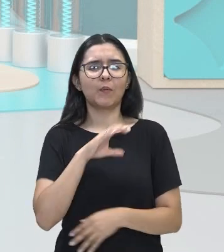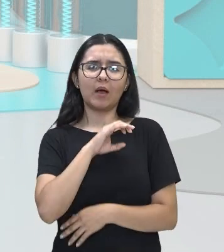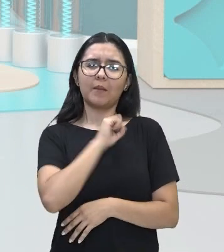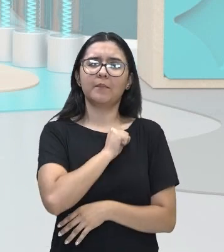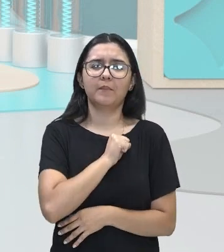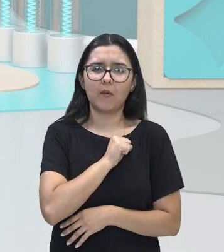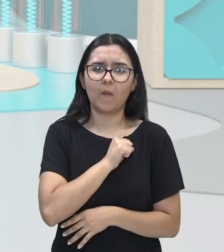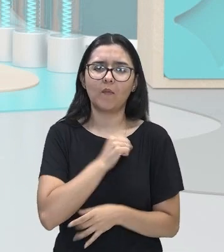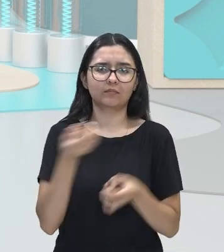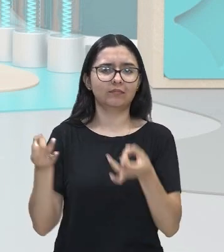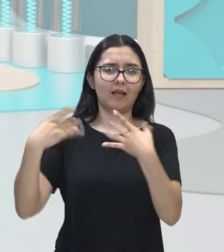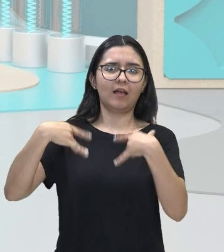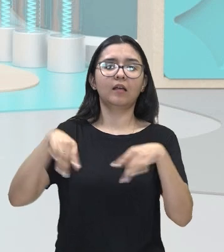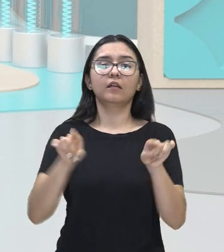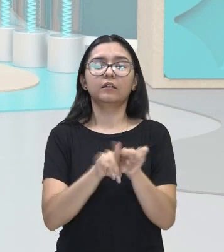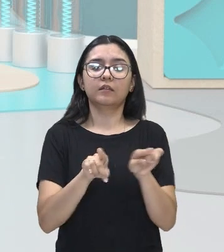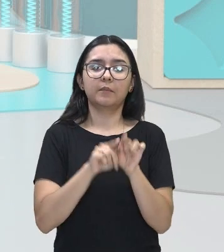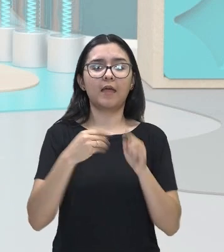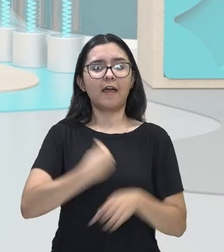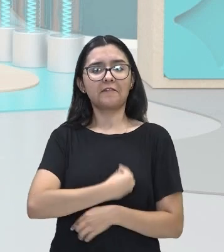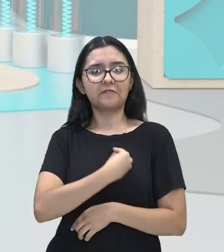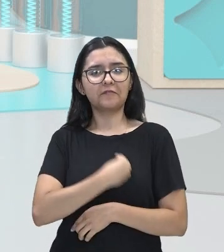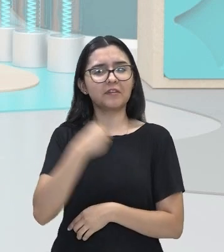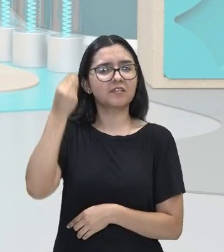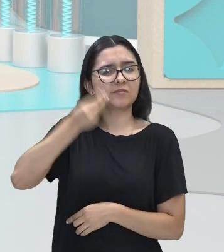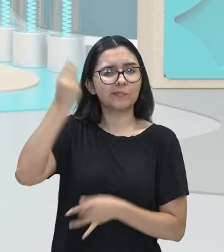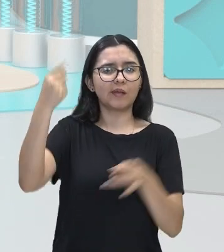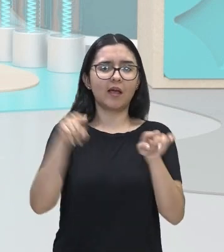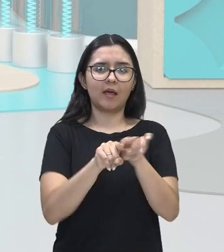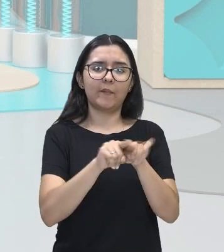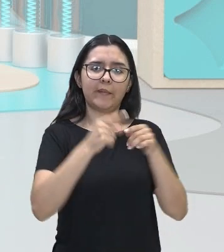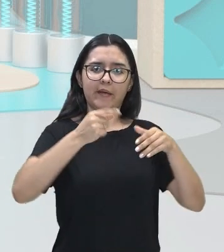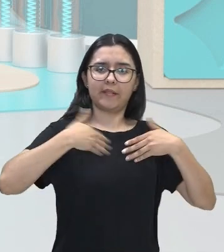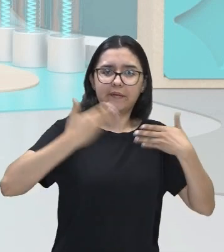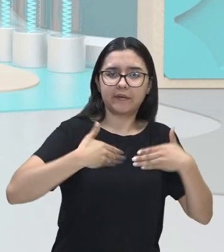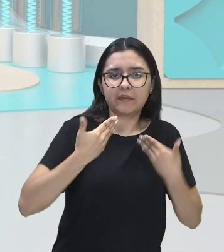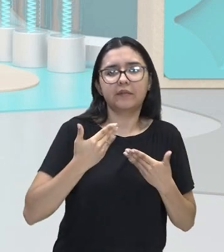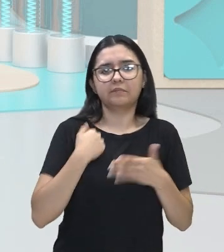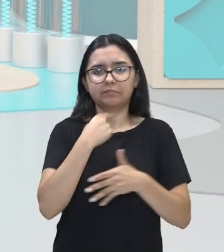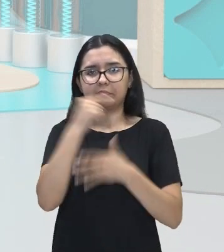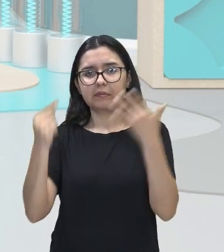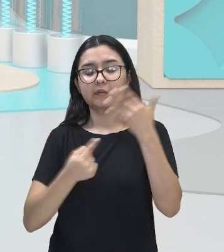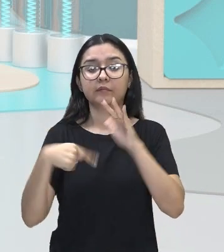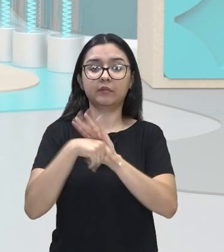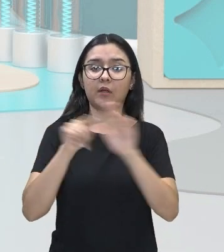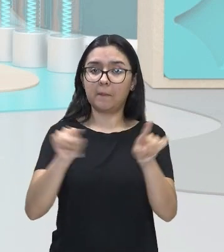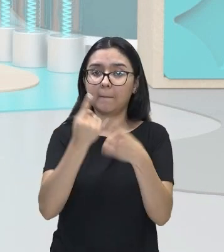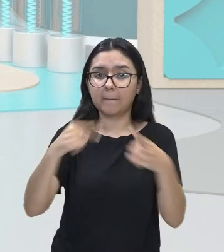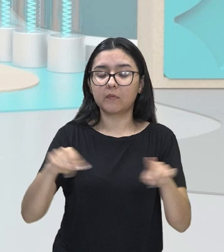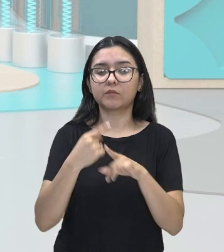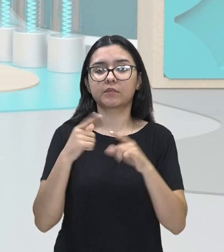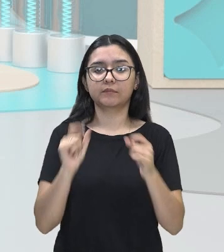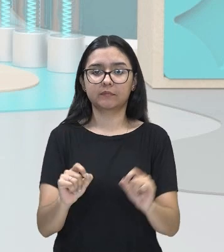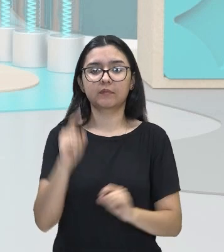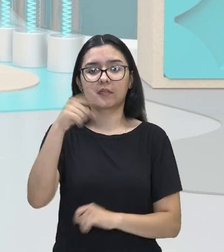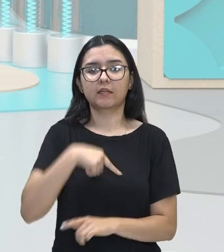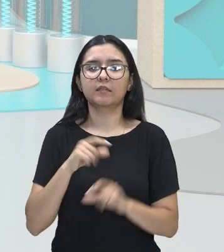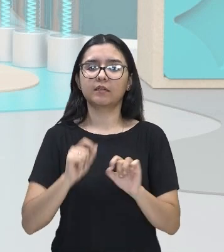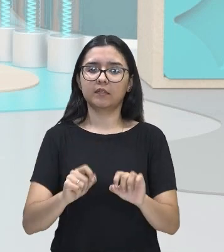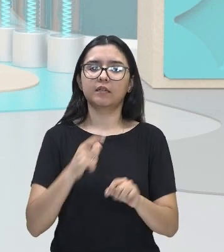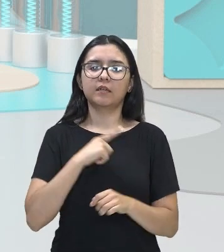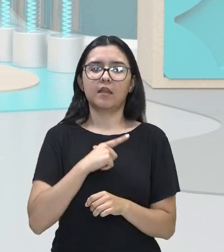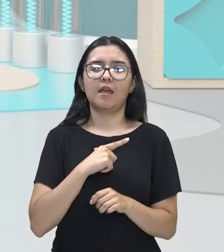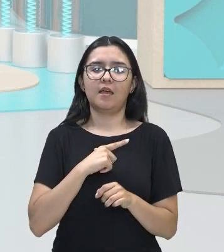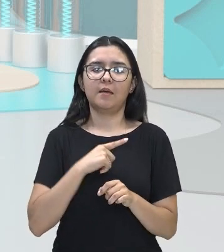deixado, um pouco da vida, falam da alegria, e aí essas músicas são as que geralmente embalam